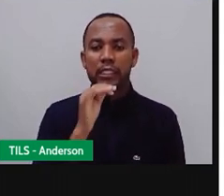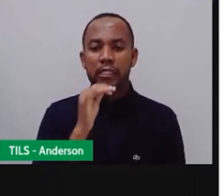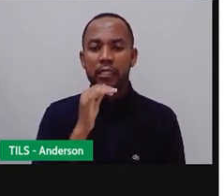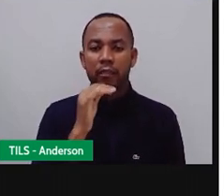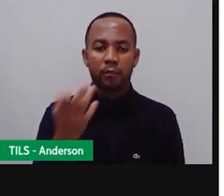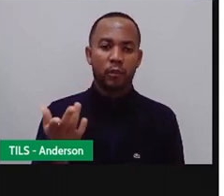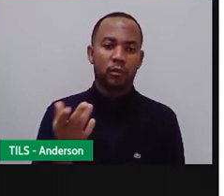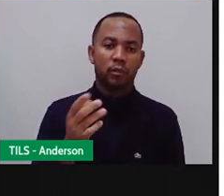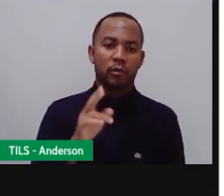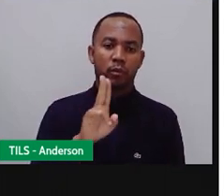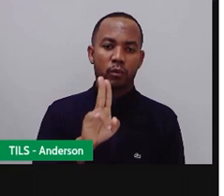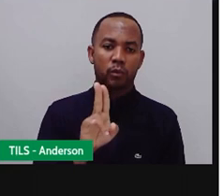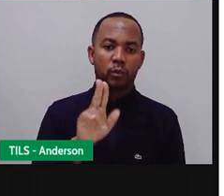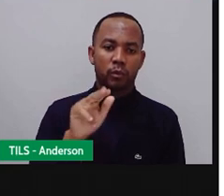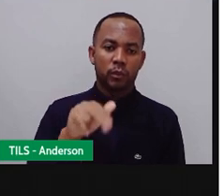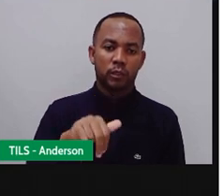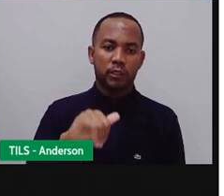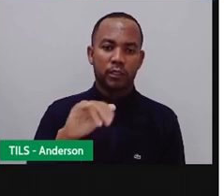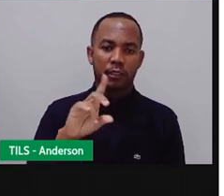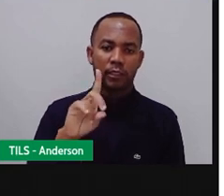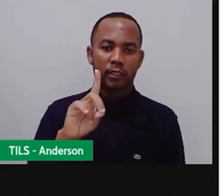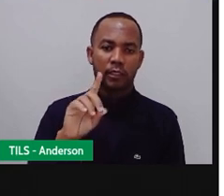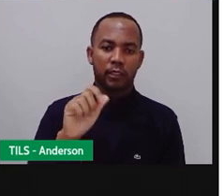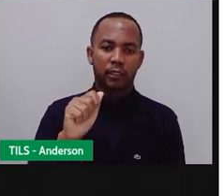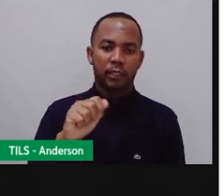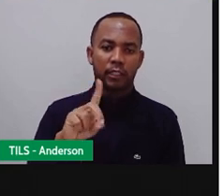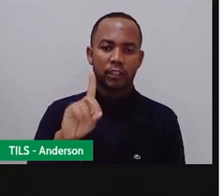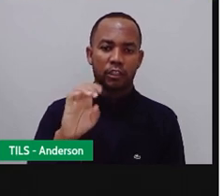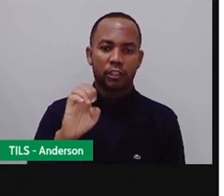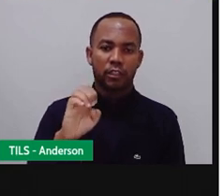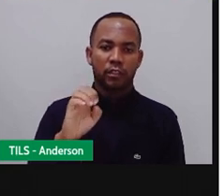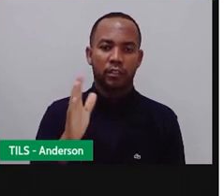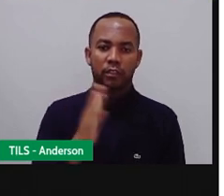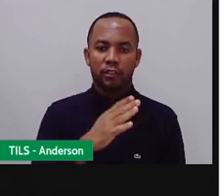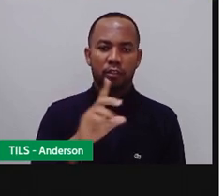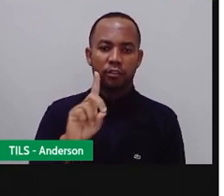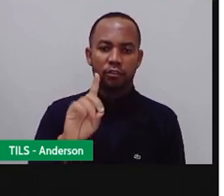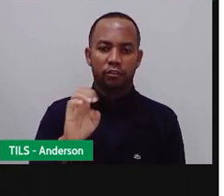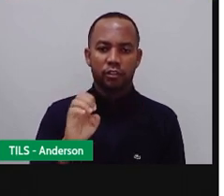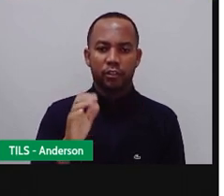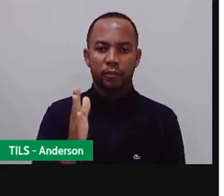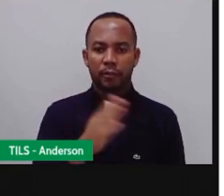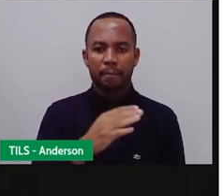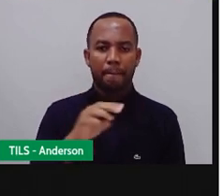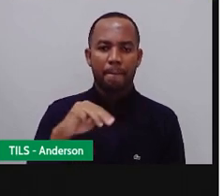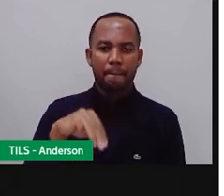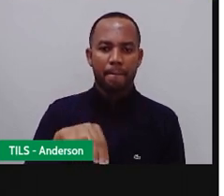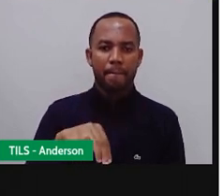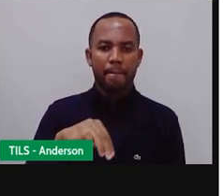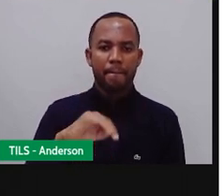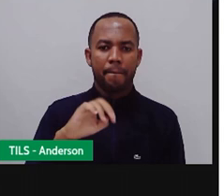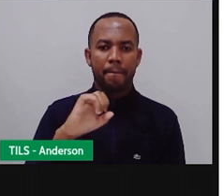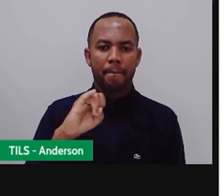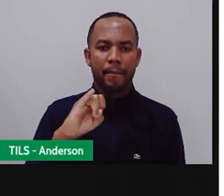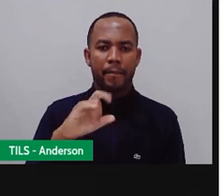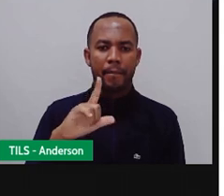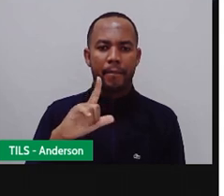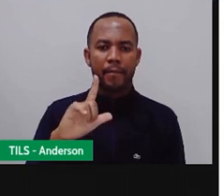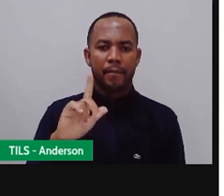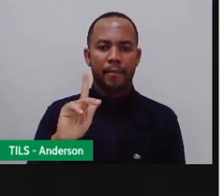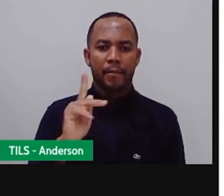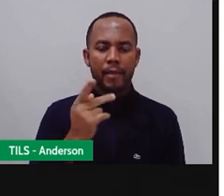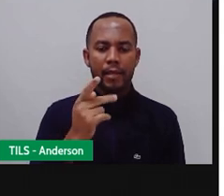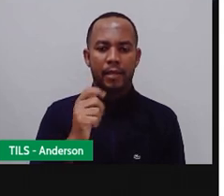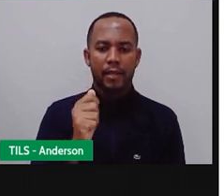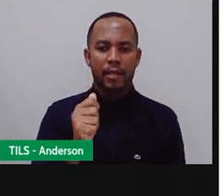mas essa novidade aí para vocês que nós iremos houve durante essa semana né e no decorrer aí que é